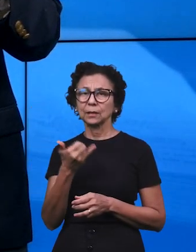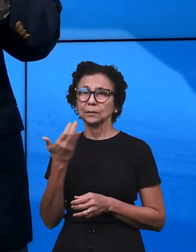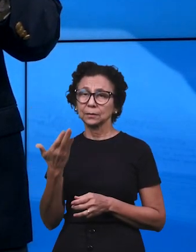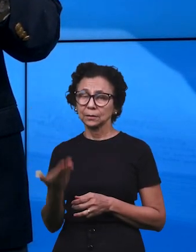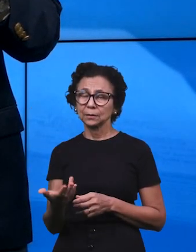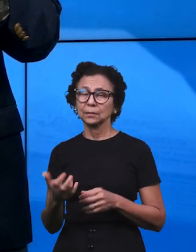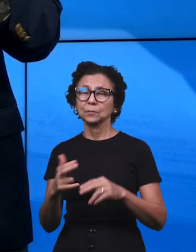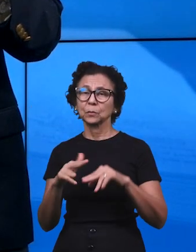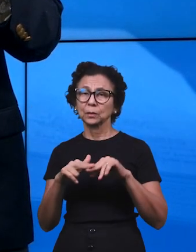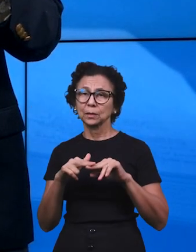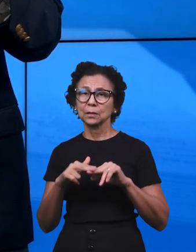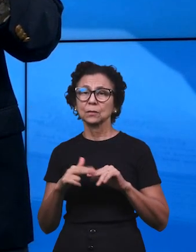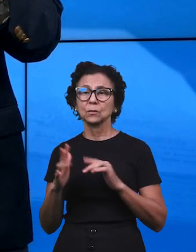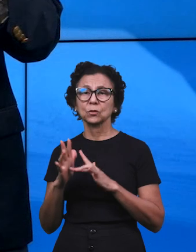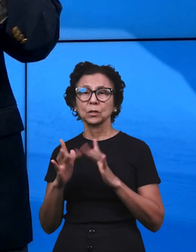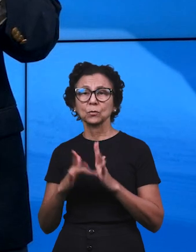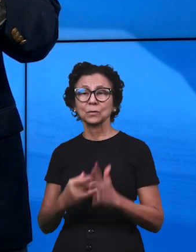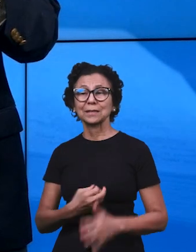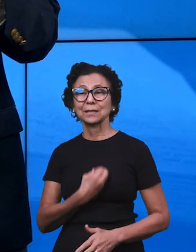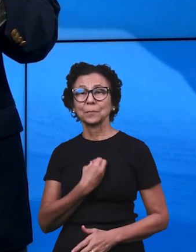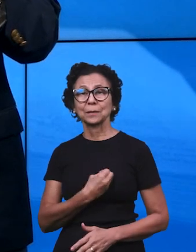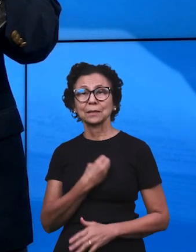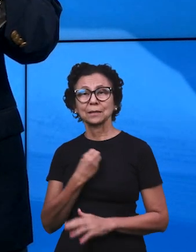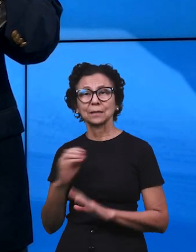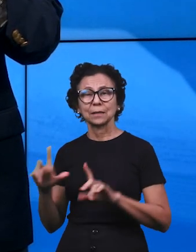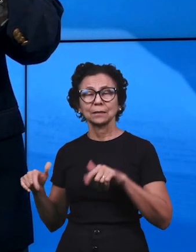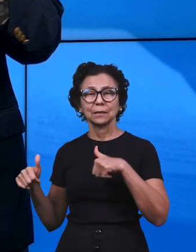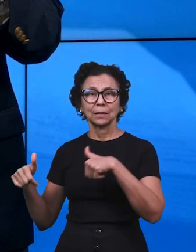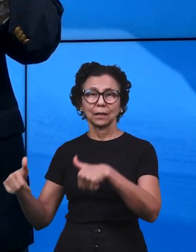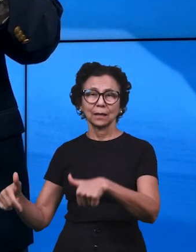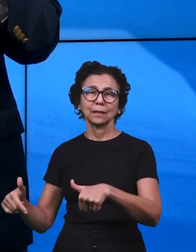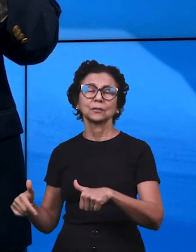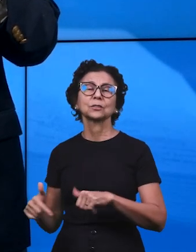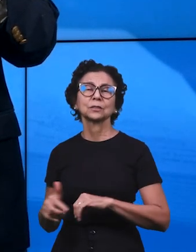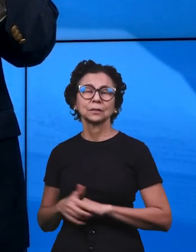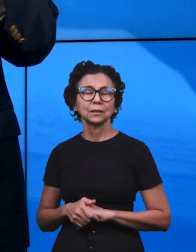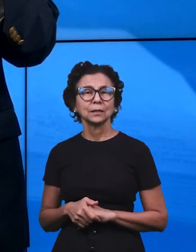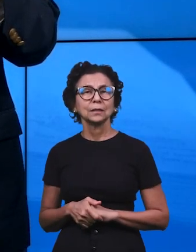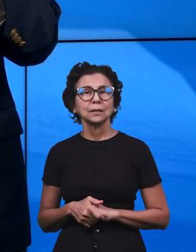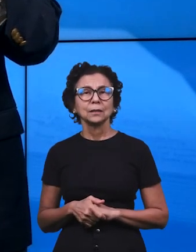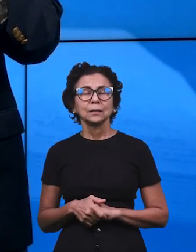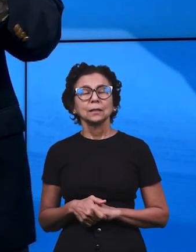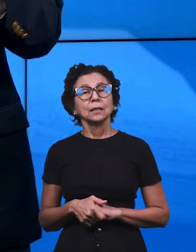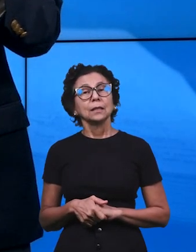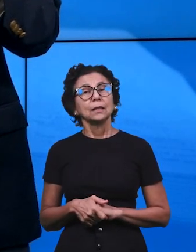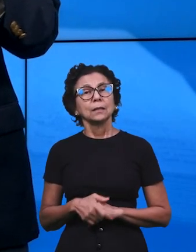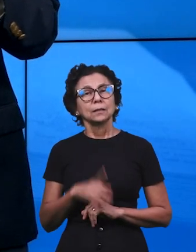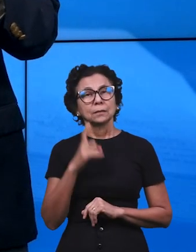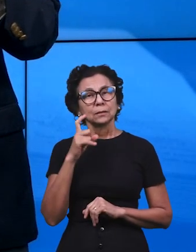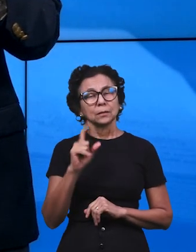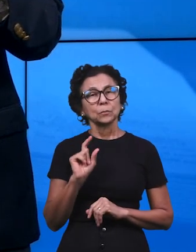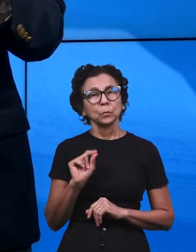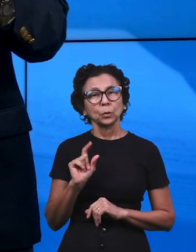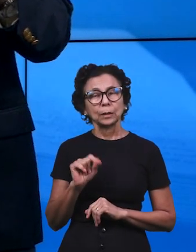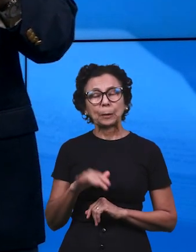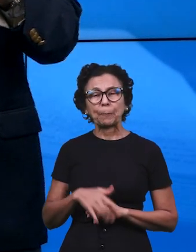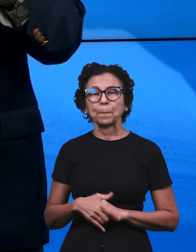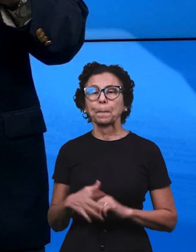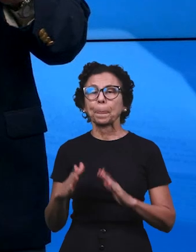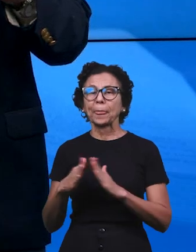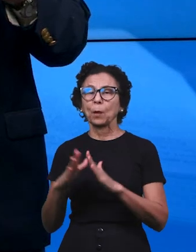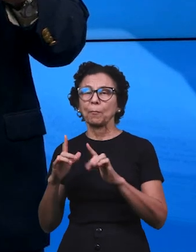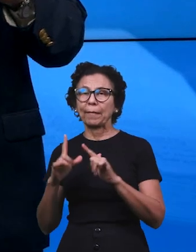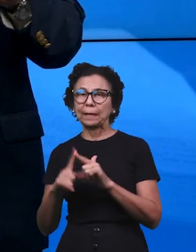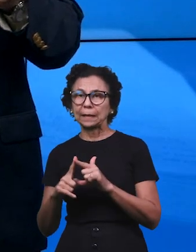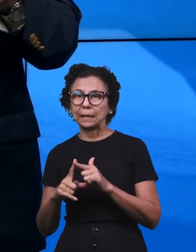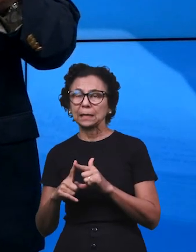faz presente, Ele entra na vida dessa igreja. E essa referência é muito interessante porque é uma igreja que não somente ouve a voz do Senhor, mas